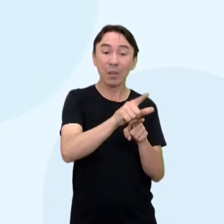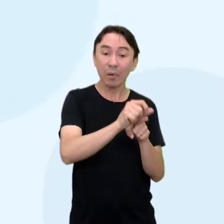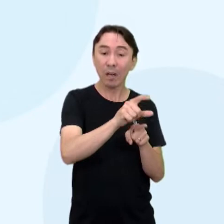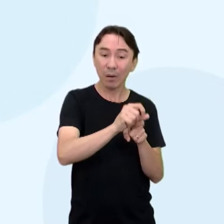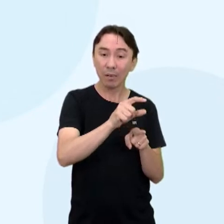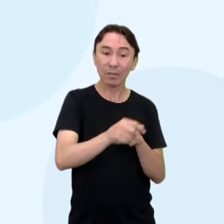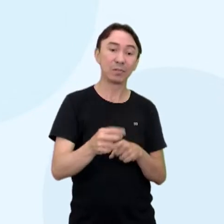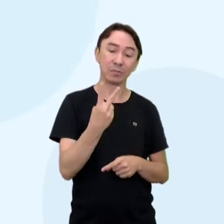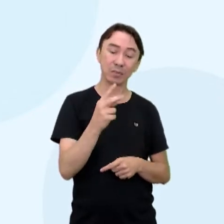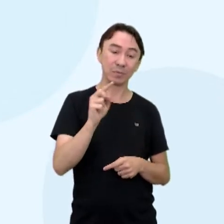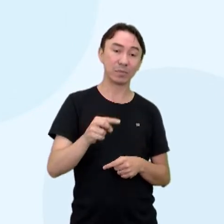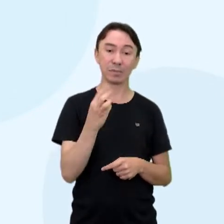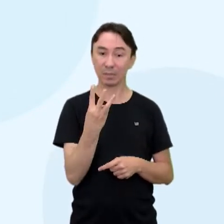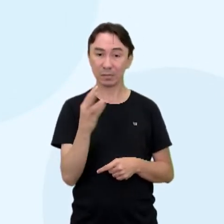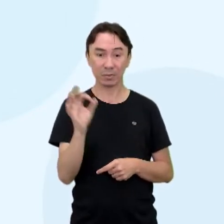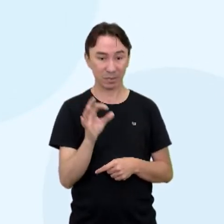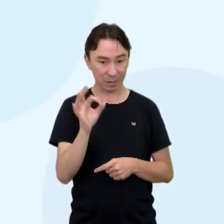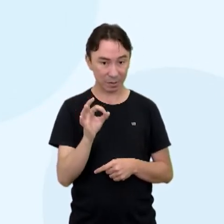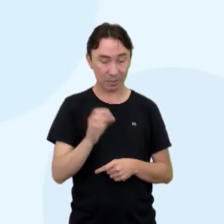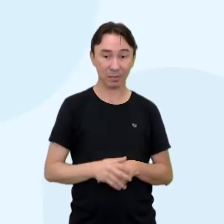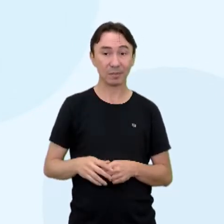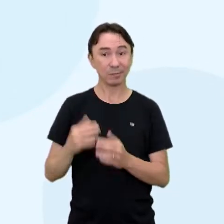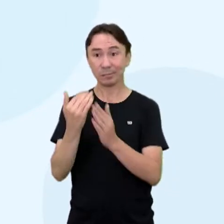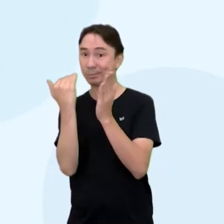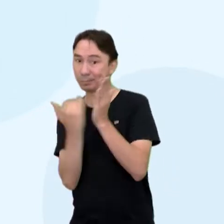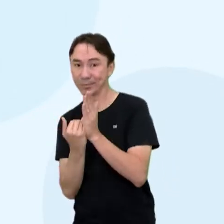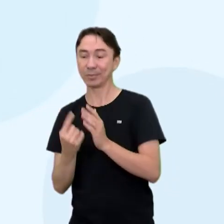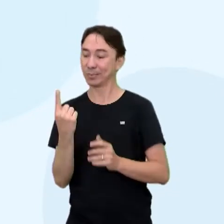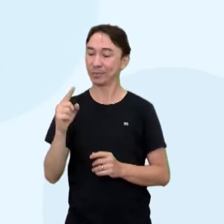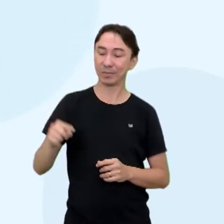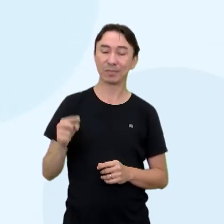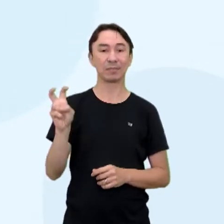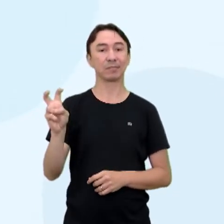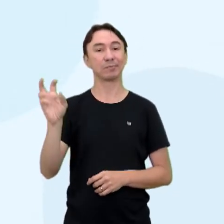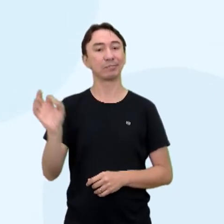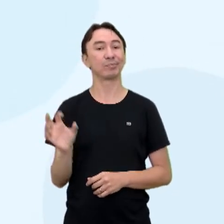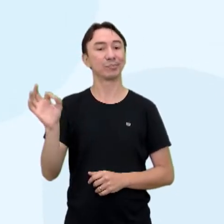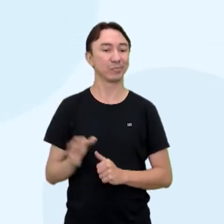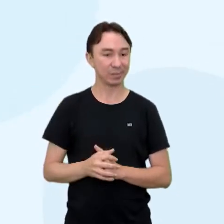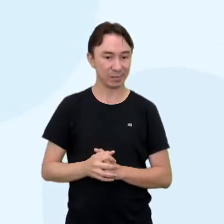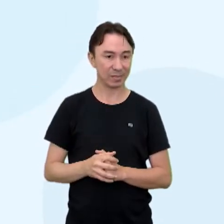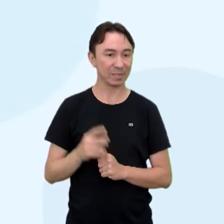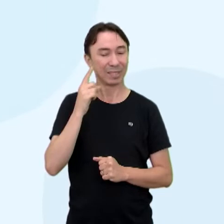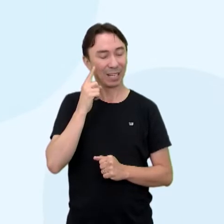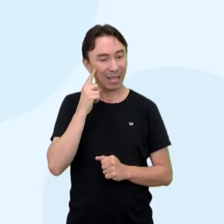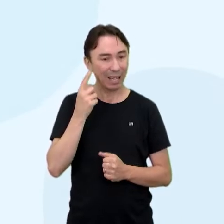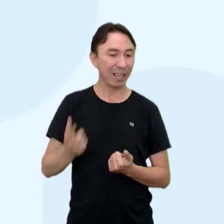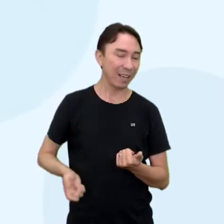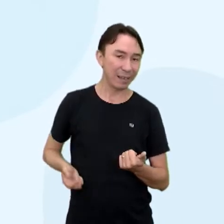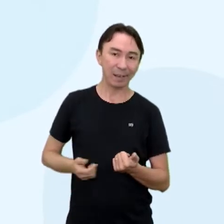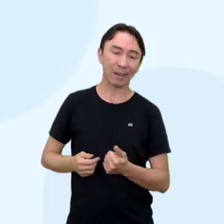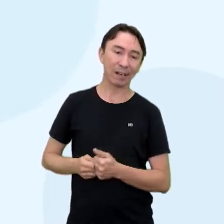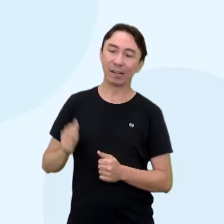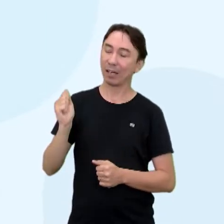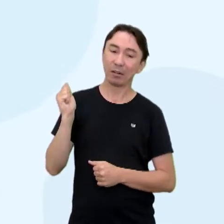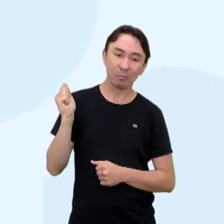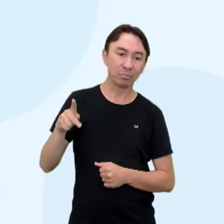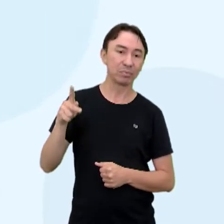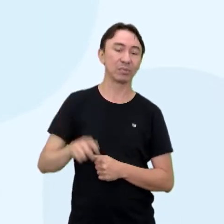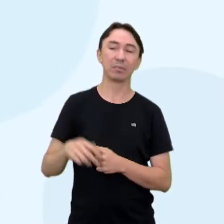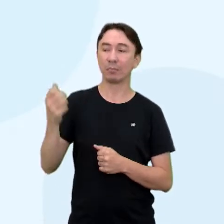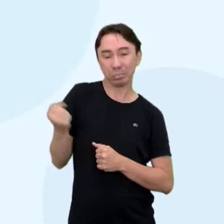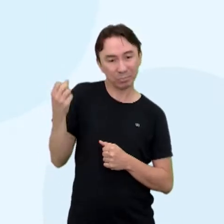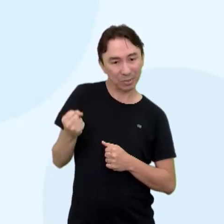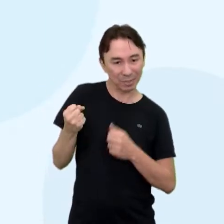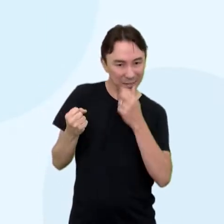novo, por questões aí, principalmente da pandemia. Pensão alimentícia, doação e mesada de não morador, de 1,2% cai